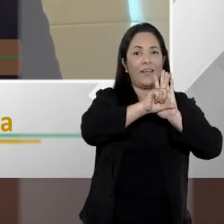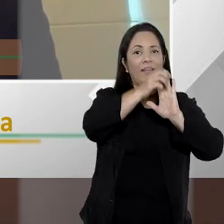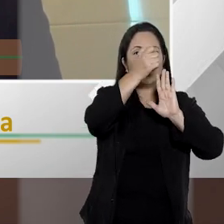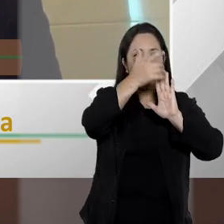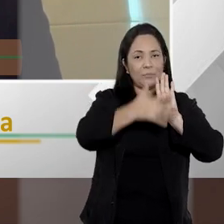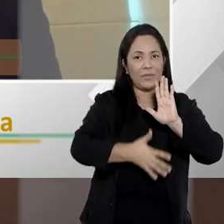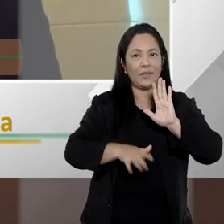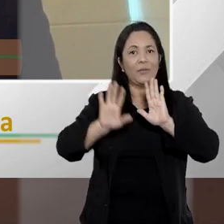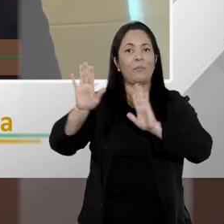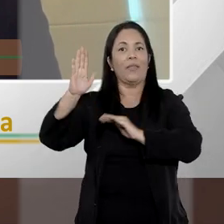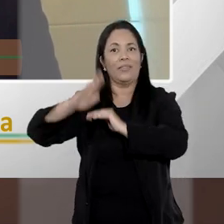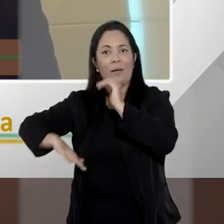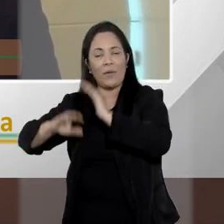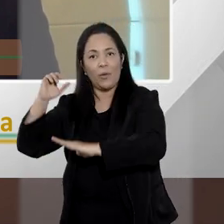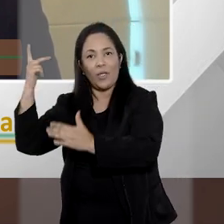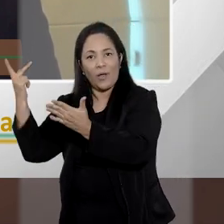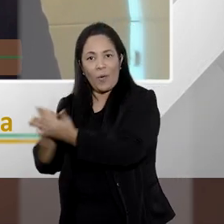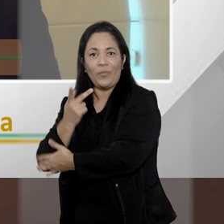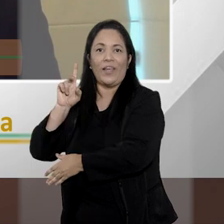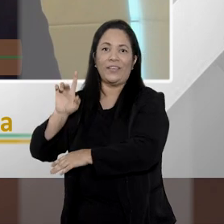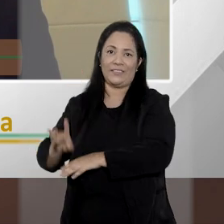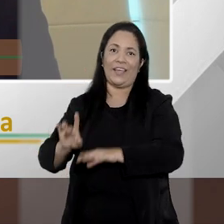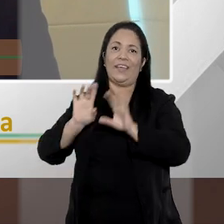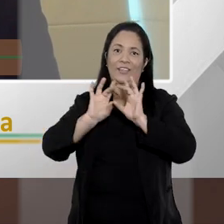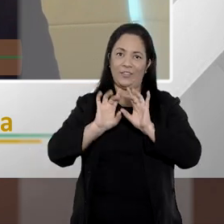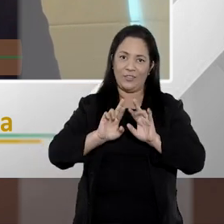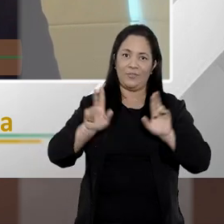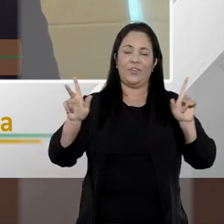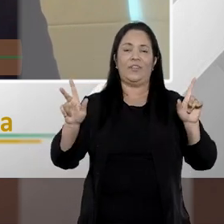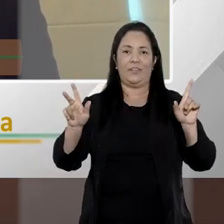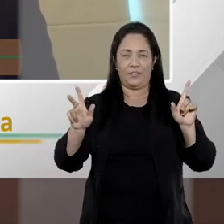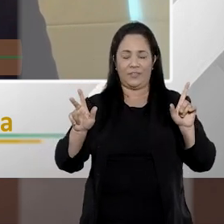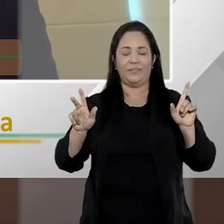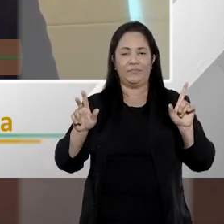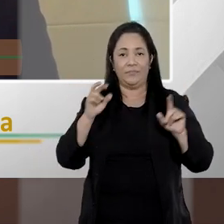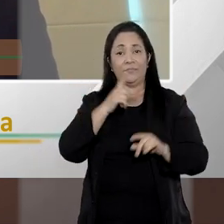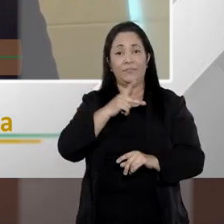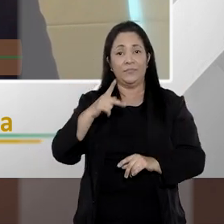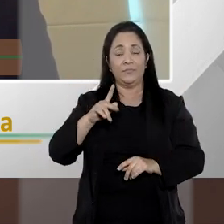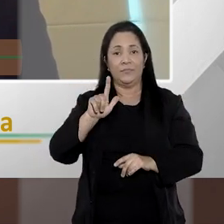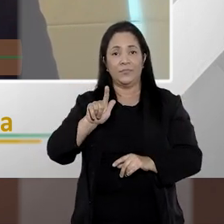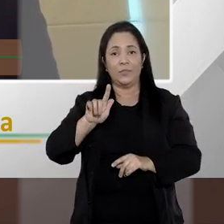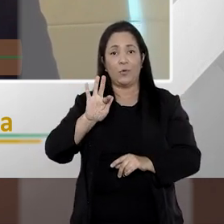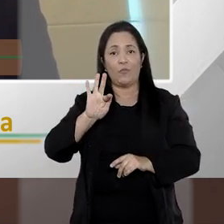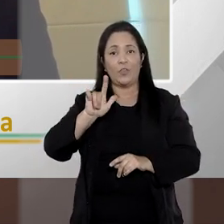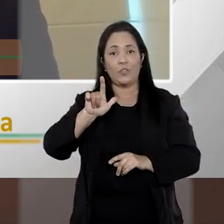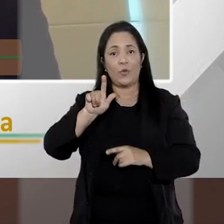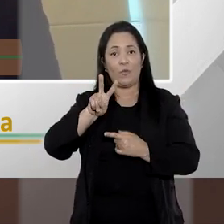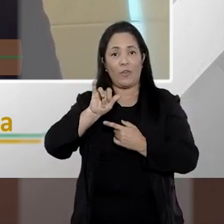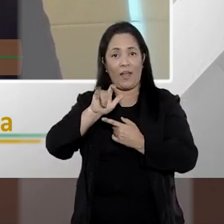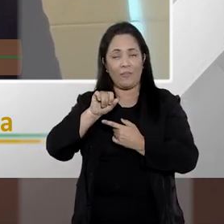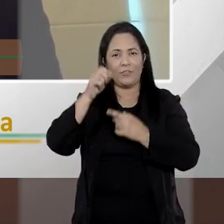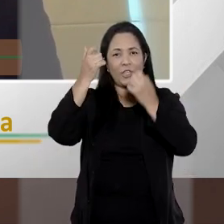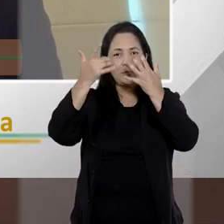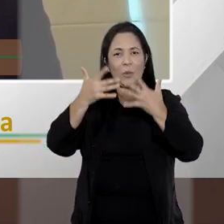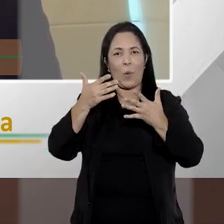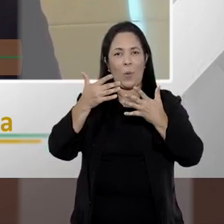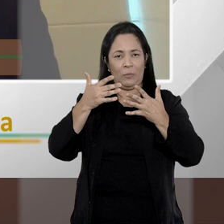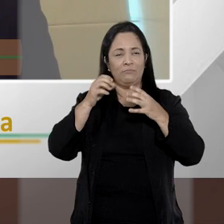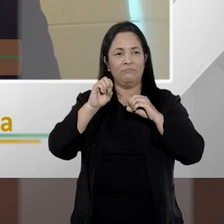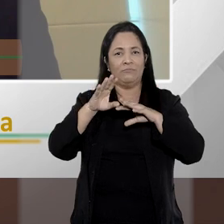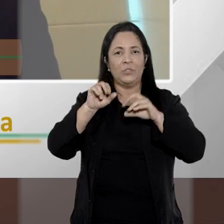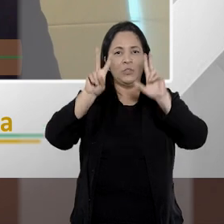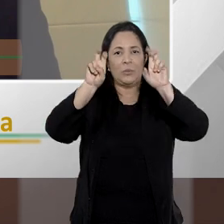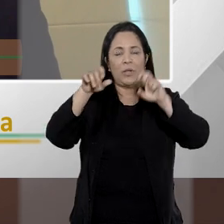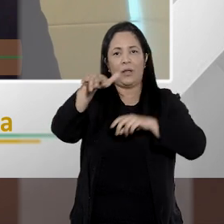até na minha fala, né, falas anteriores, o professor Flávio mesmo, nos brindando com uma aula sobre criminologia, né,